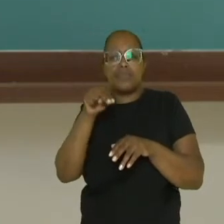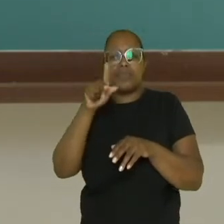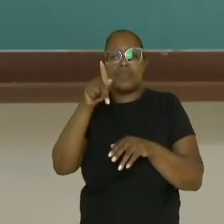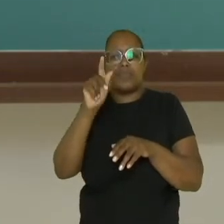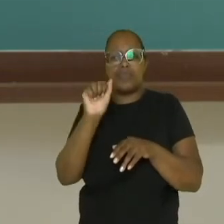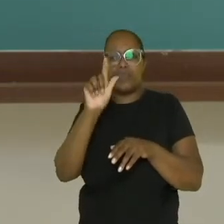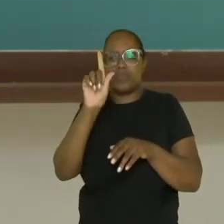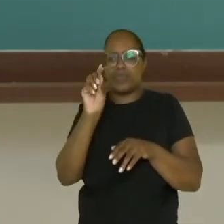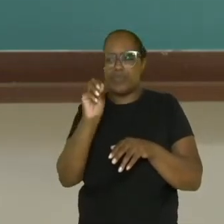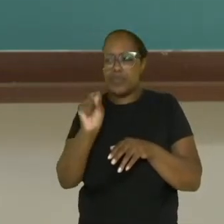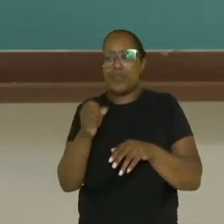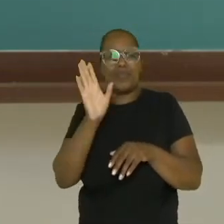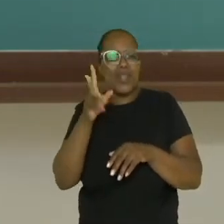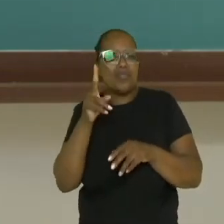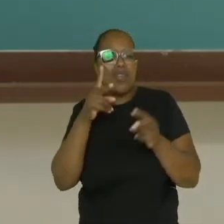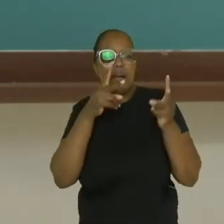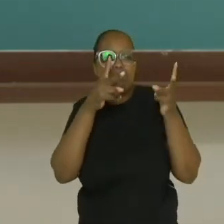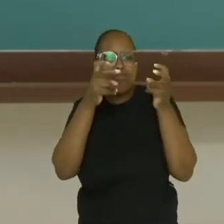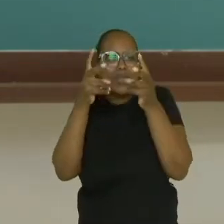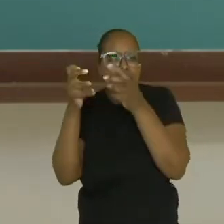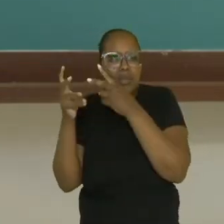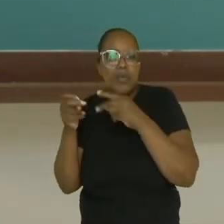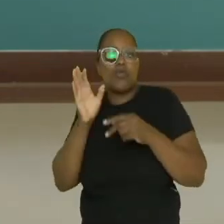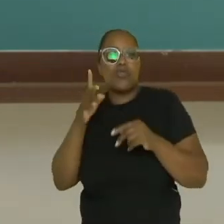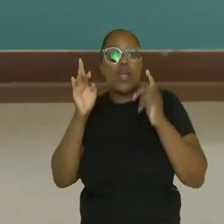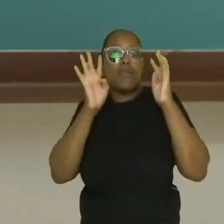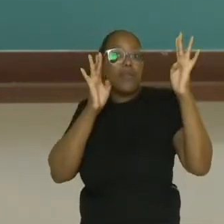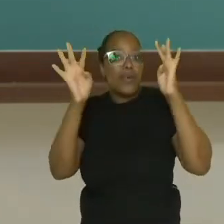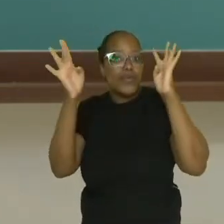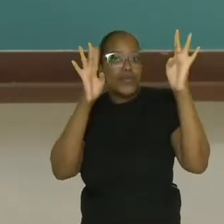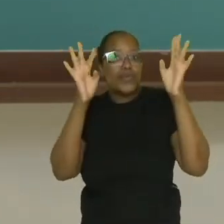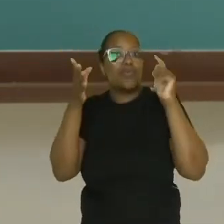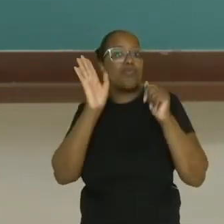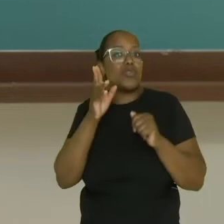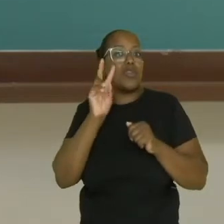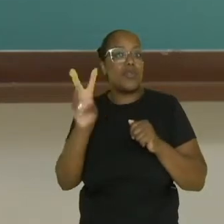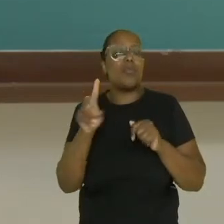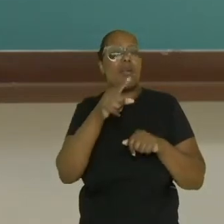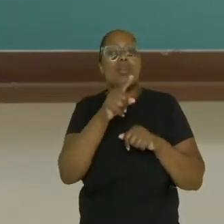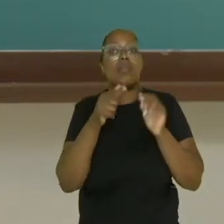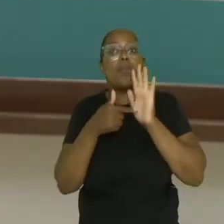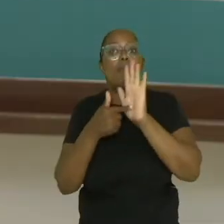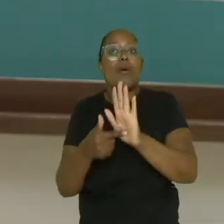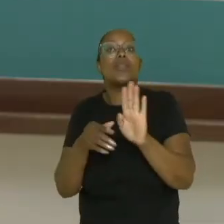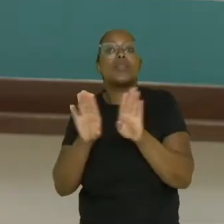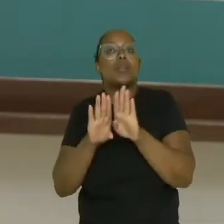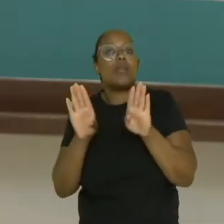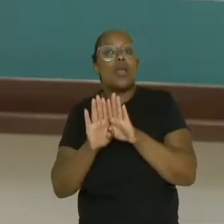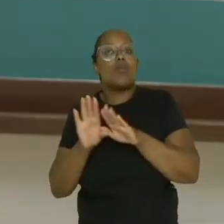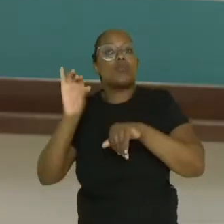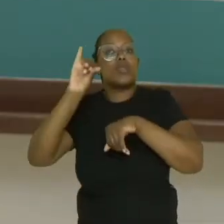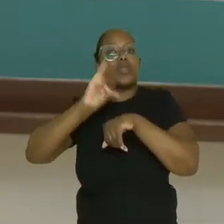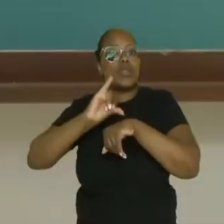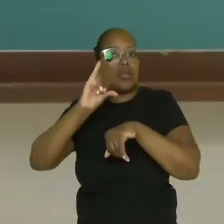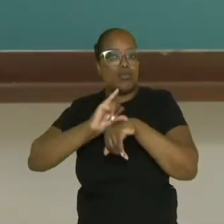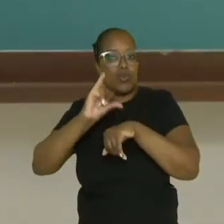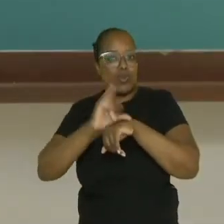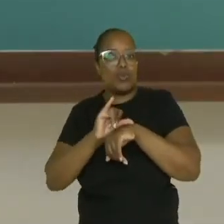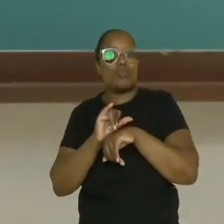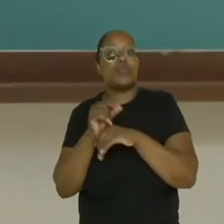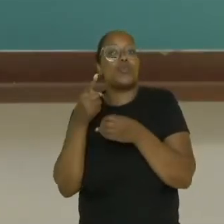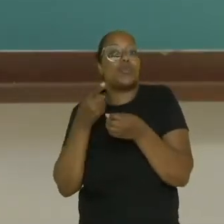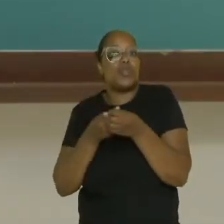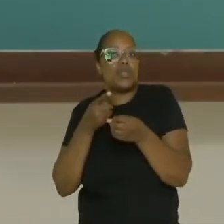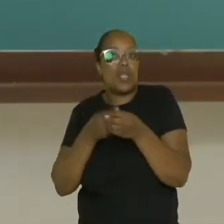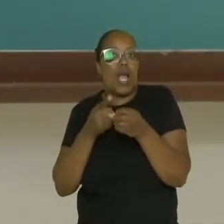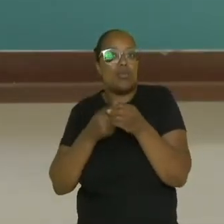os trovões, e aqui é o centro, o meio de uma cidade, né? É um centro urbano, veja que quando o raio se